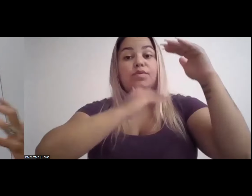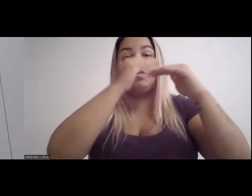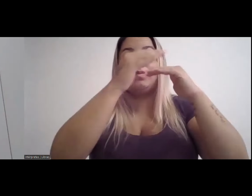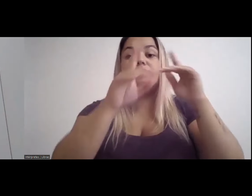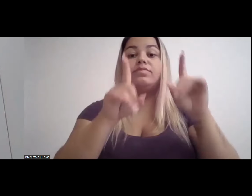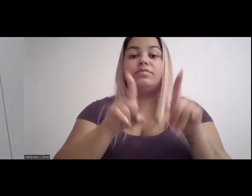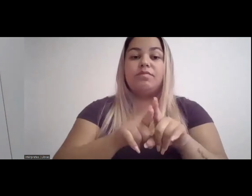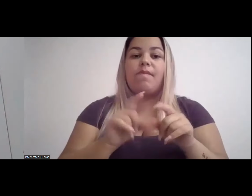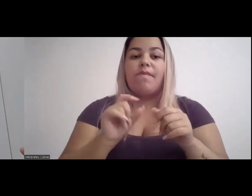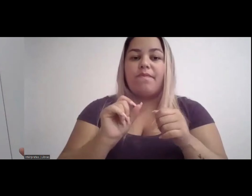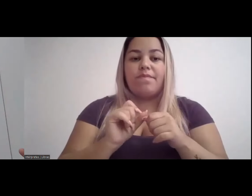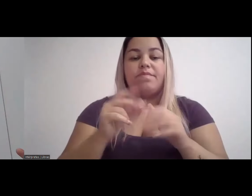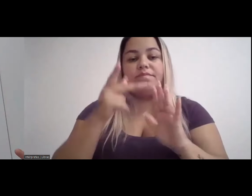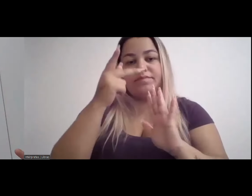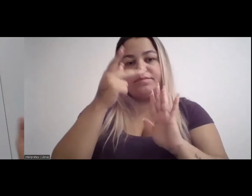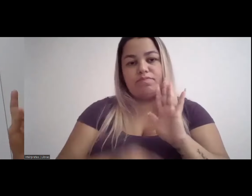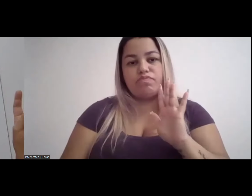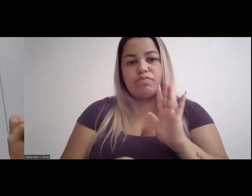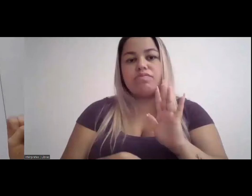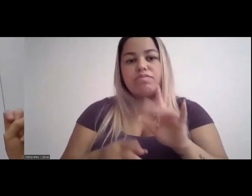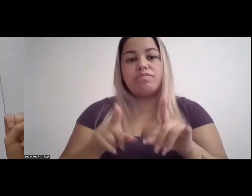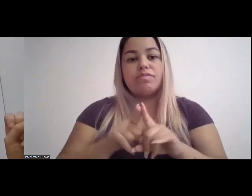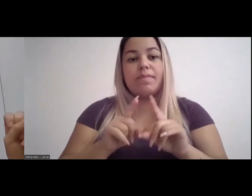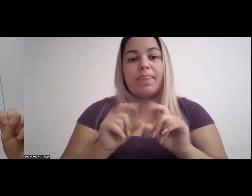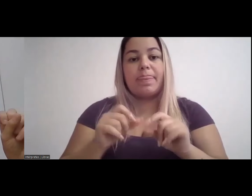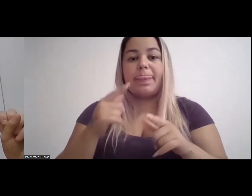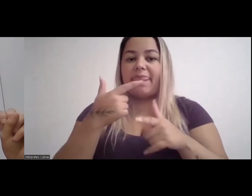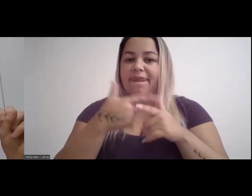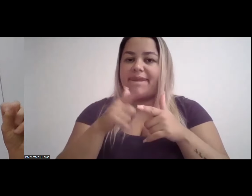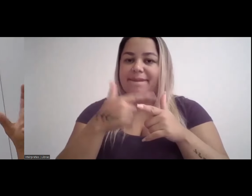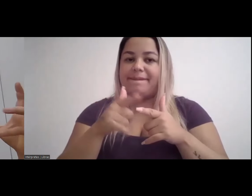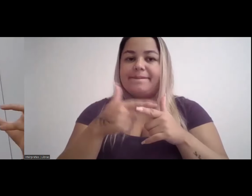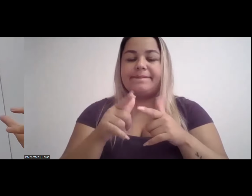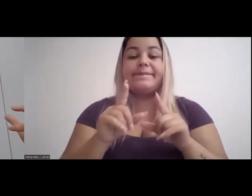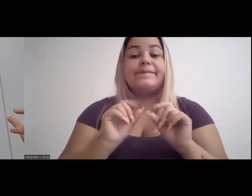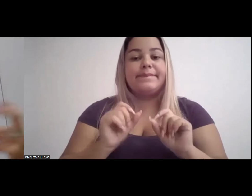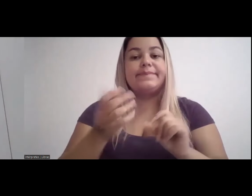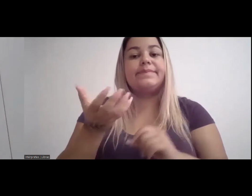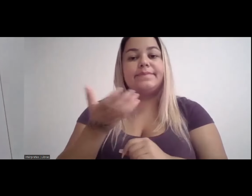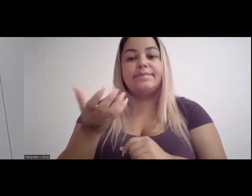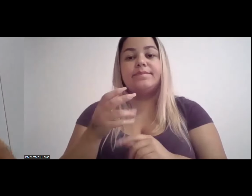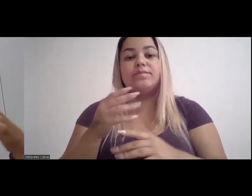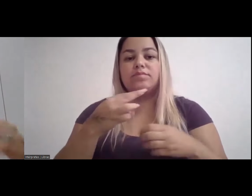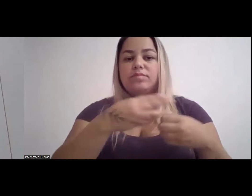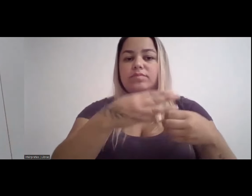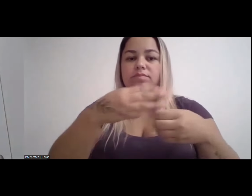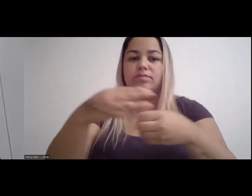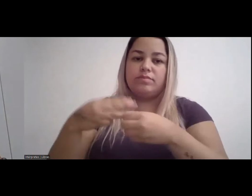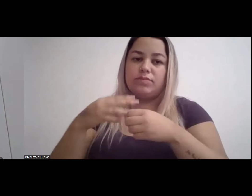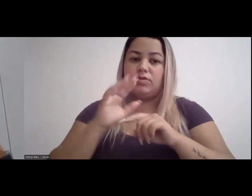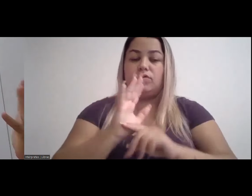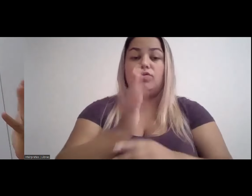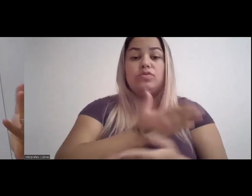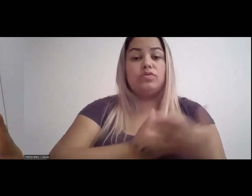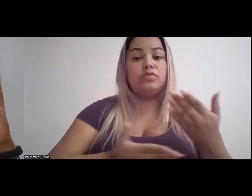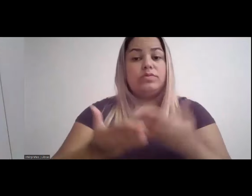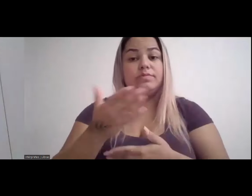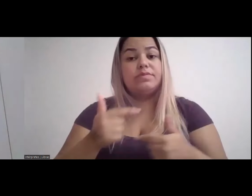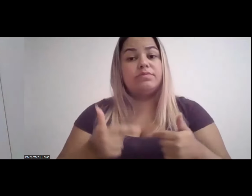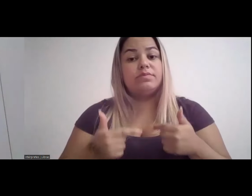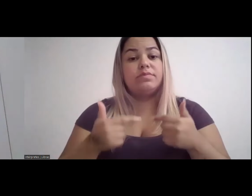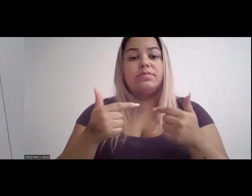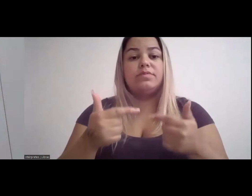uma chamada de projetos, que na verdade era uma chamada de problemas, né? A gente queria que os municípios nos ajudassem a nos trazer seus desafios.